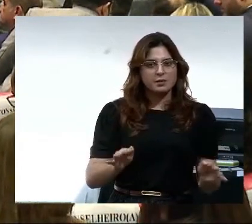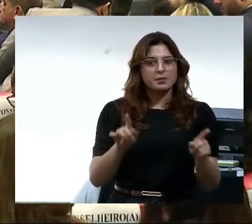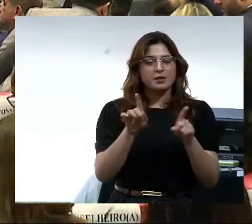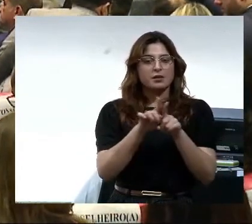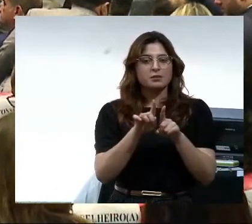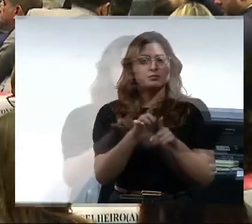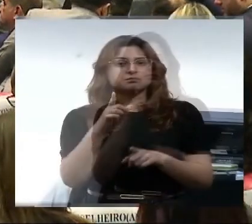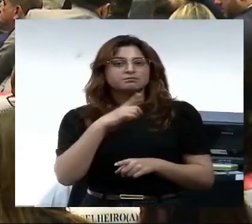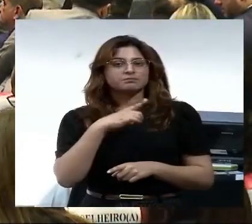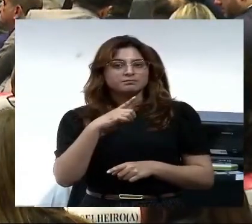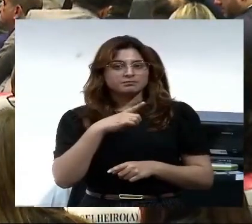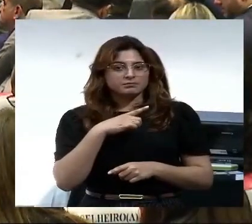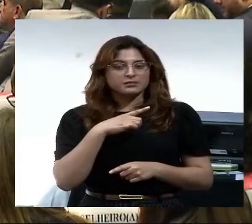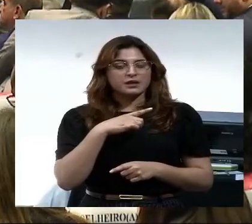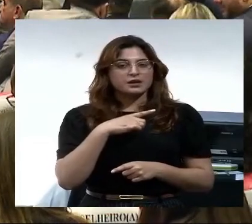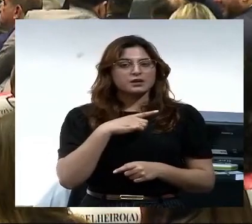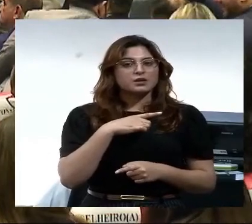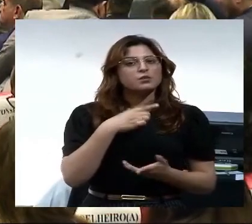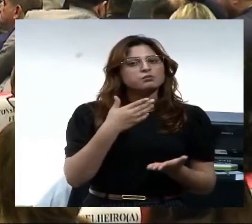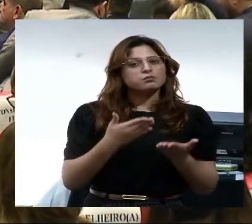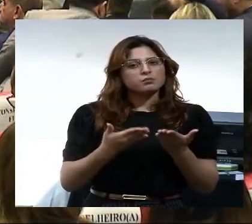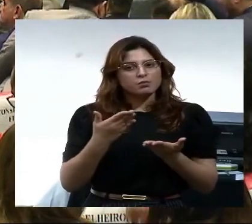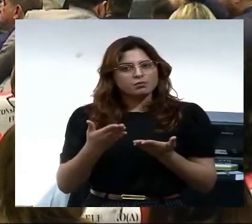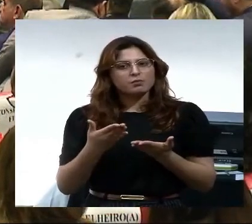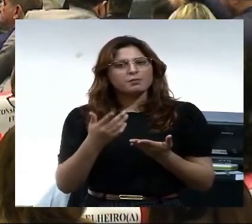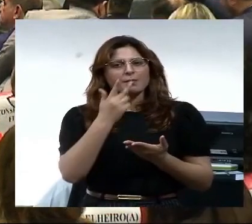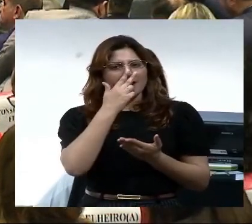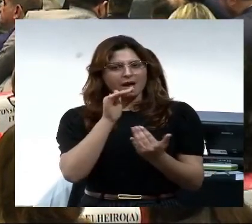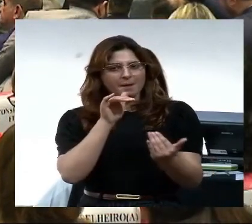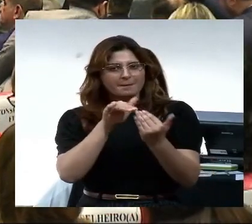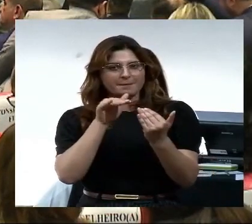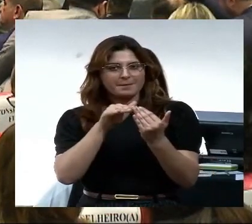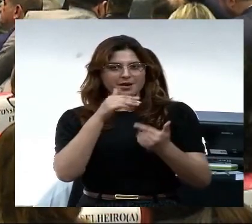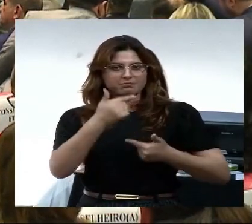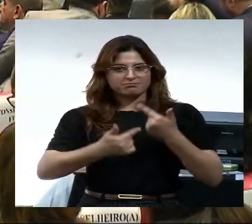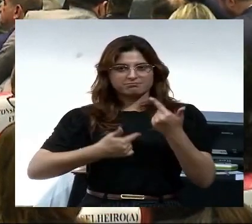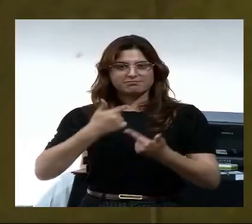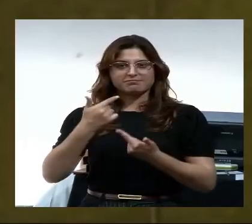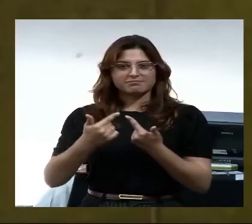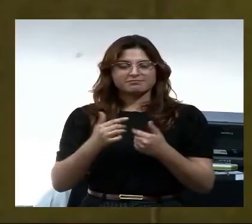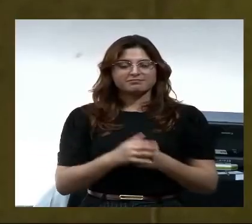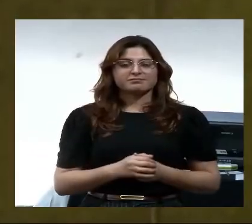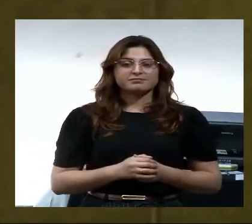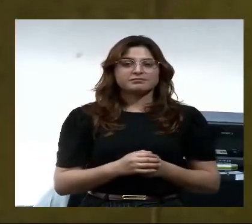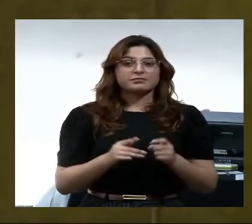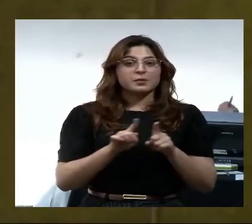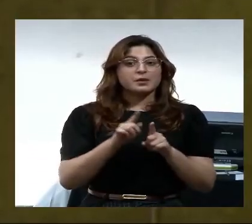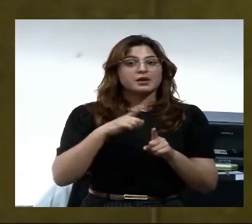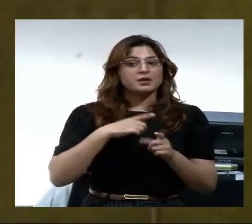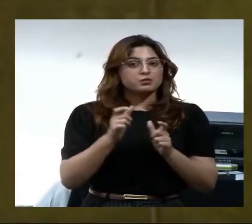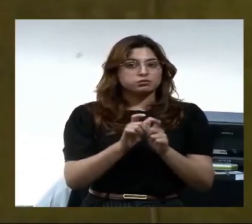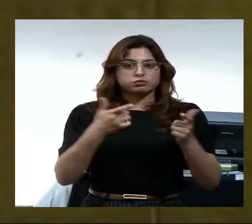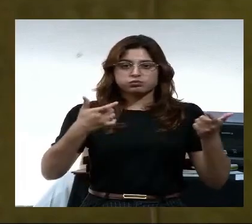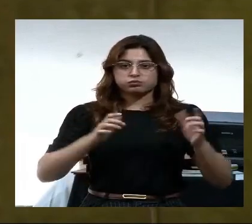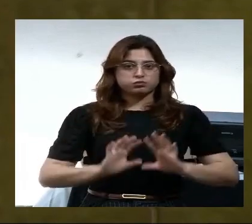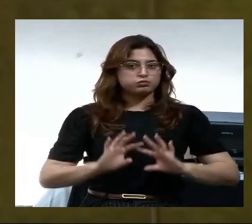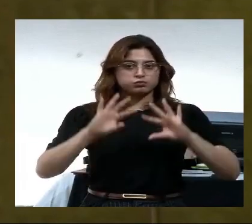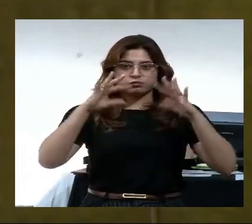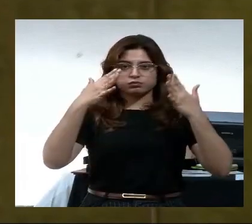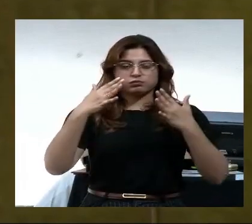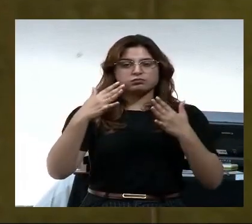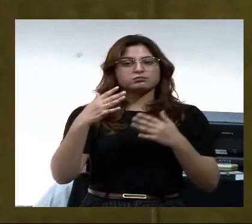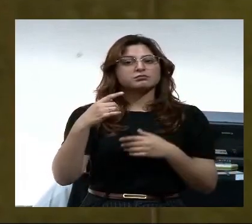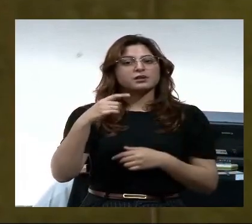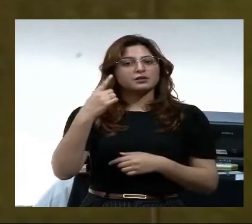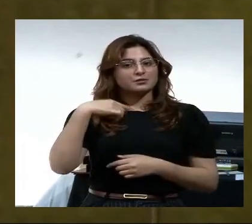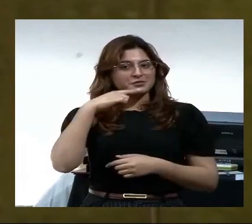obtivemos um regime compatível com os nossos serviços. Nós fizemos o maior evento jurídico do